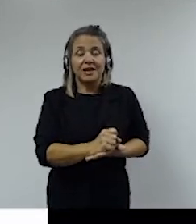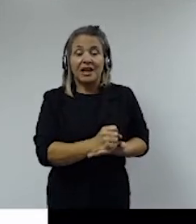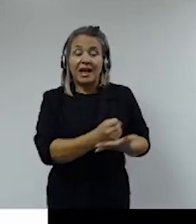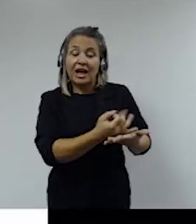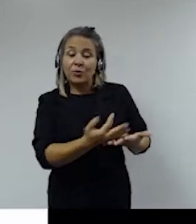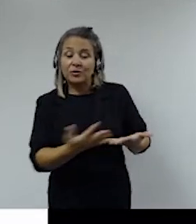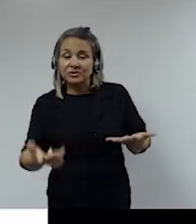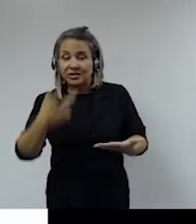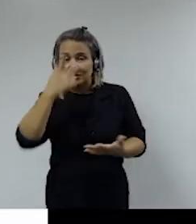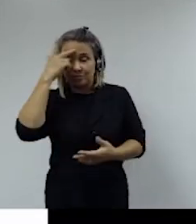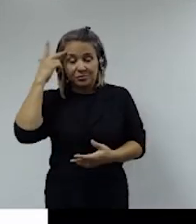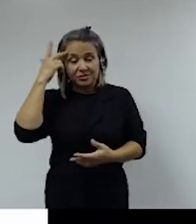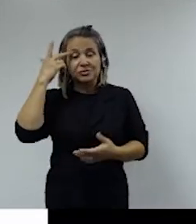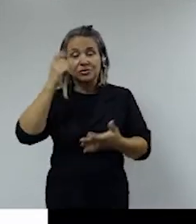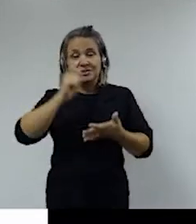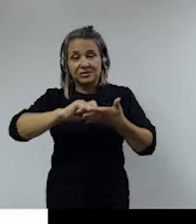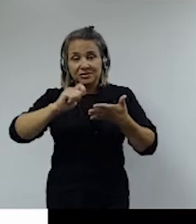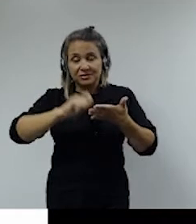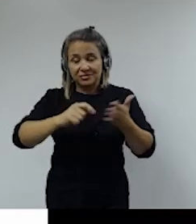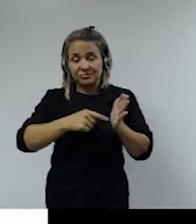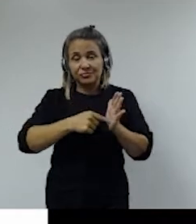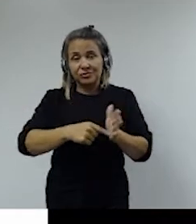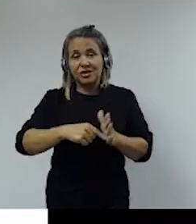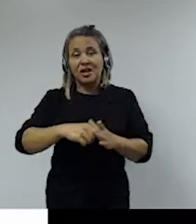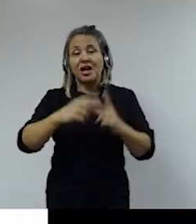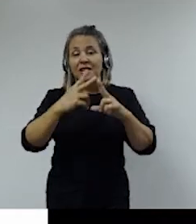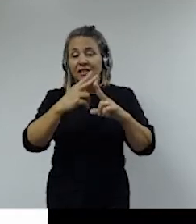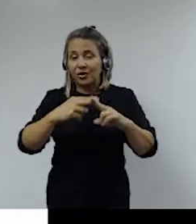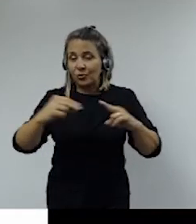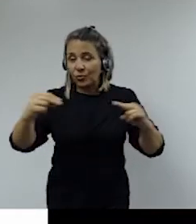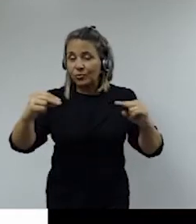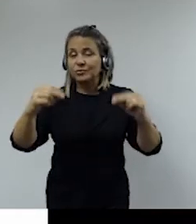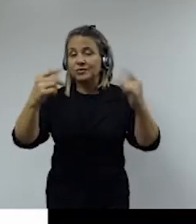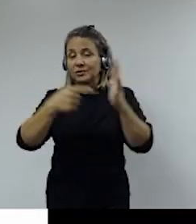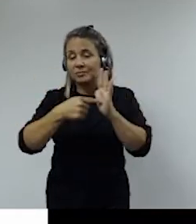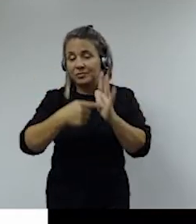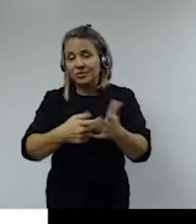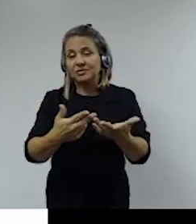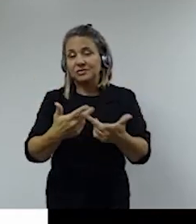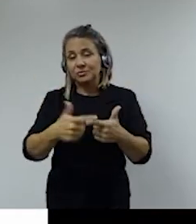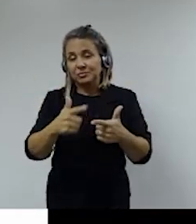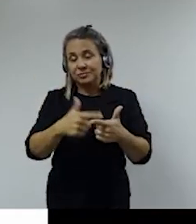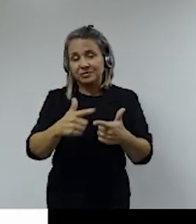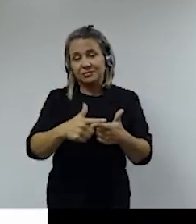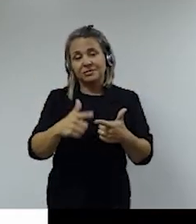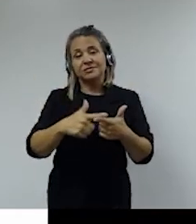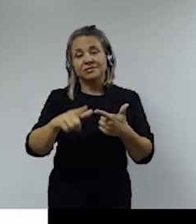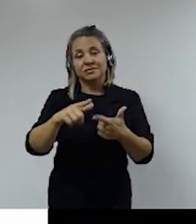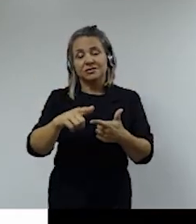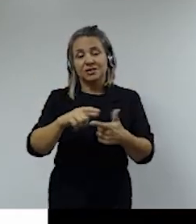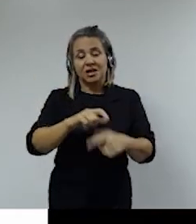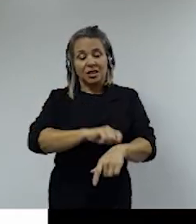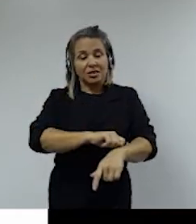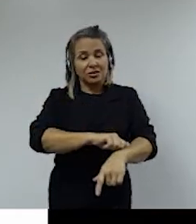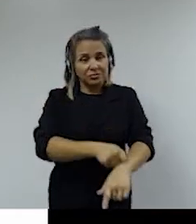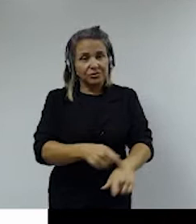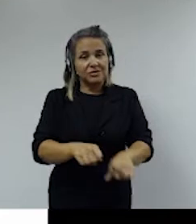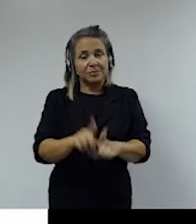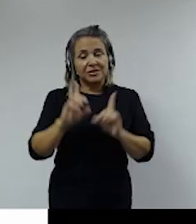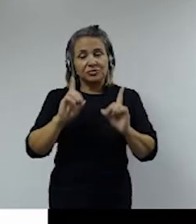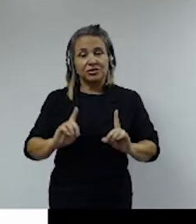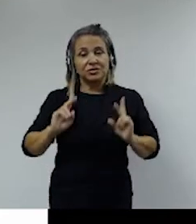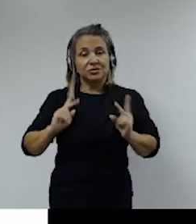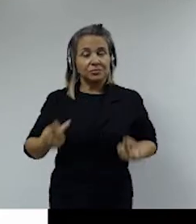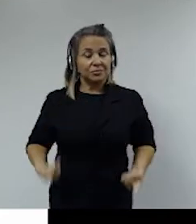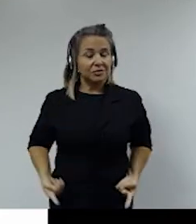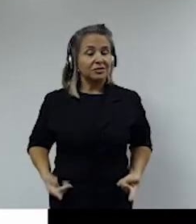relatores especiais da ONU que abordam o tema de tortura, e também a Comissão Interamericana de Direitos Humanos já identificou